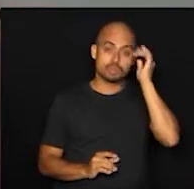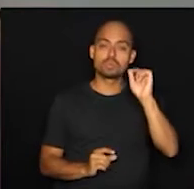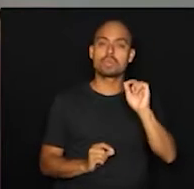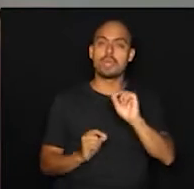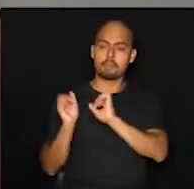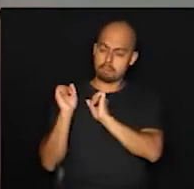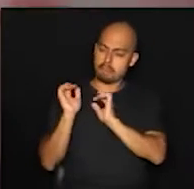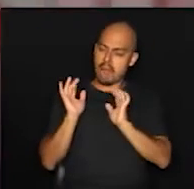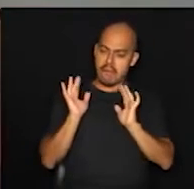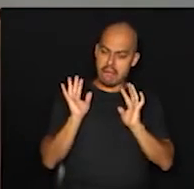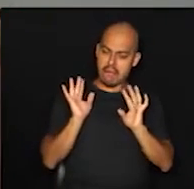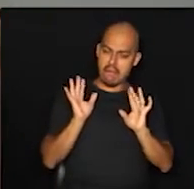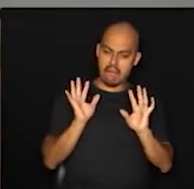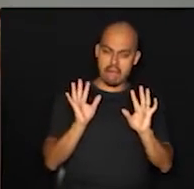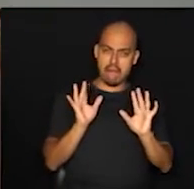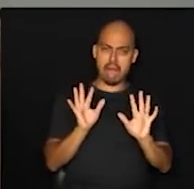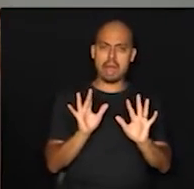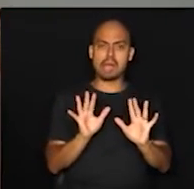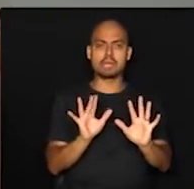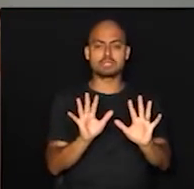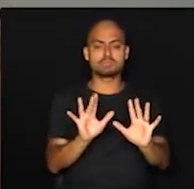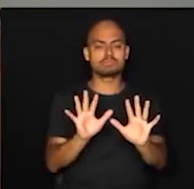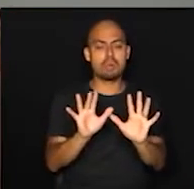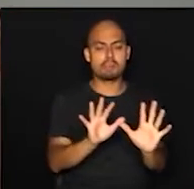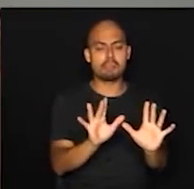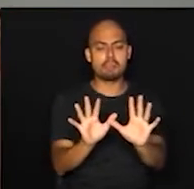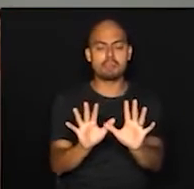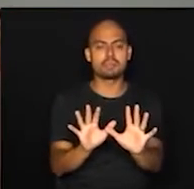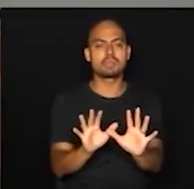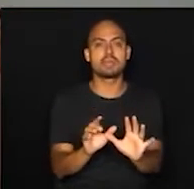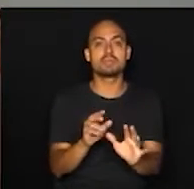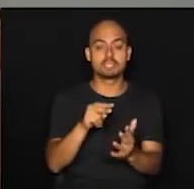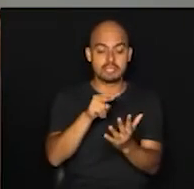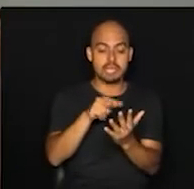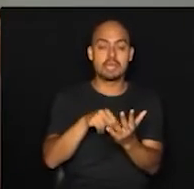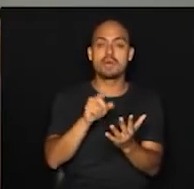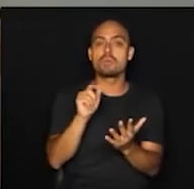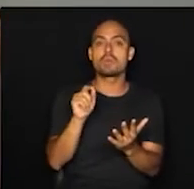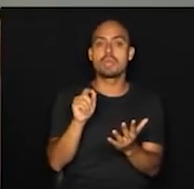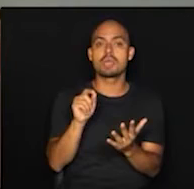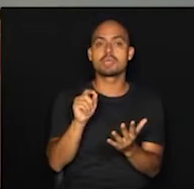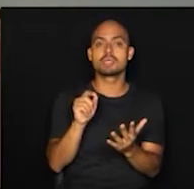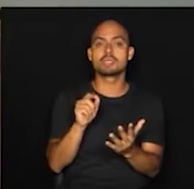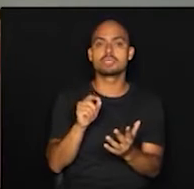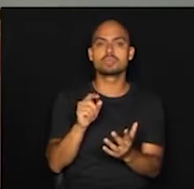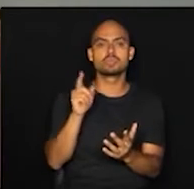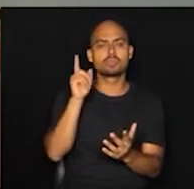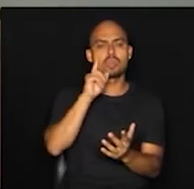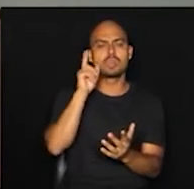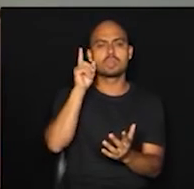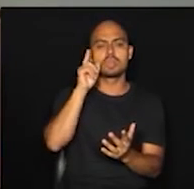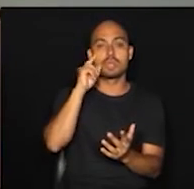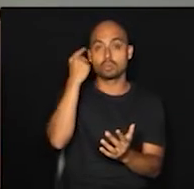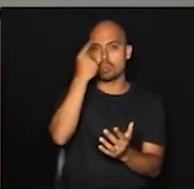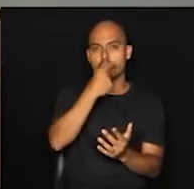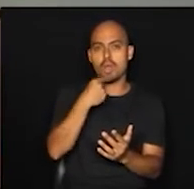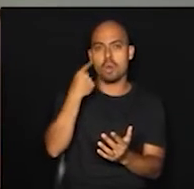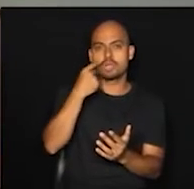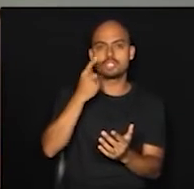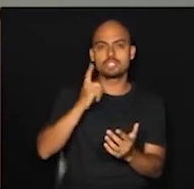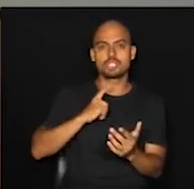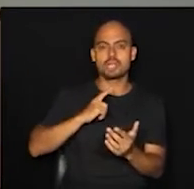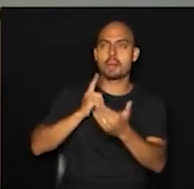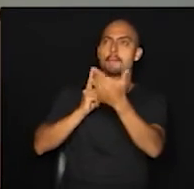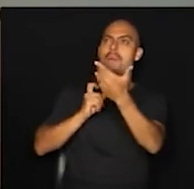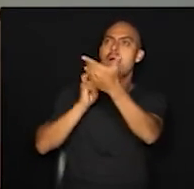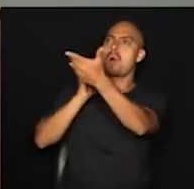lá. E aí, o que a gente lê nos relatos? Que salvas de tiros eram dadas toda hora para afastar o povo. Isso era de madrugada, você não